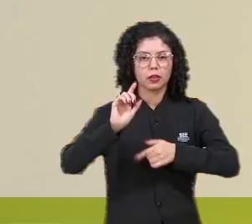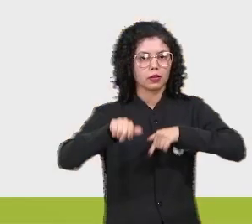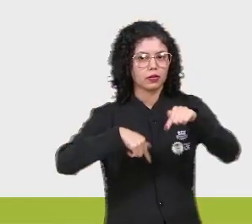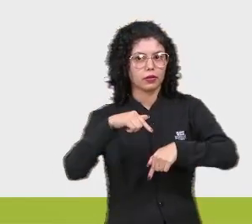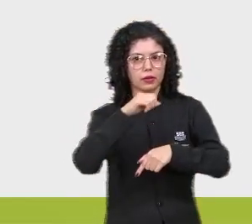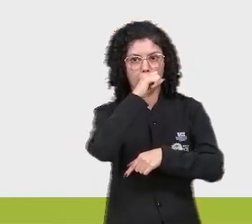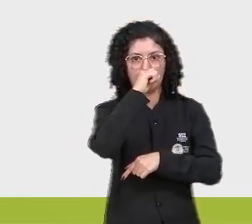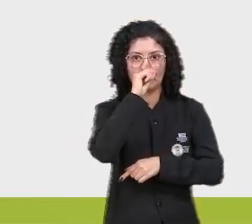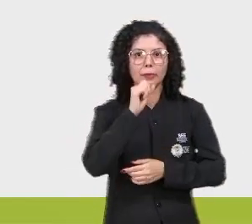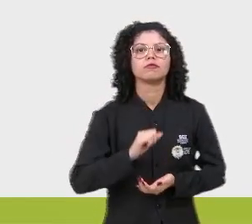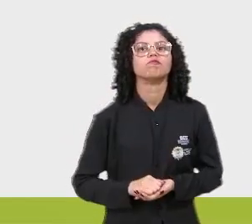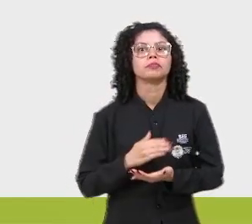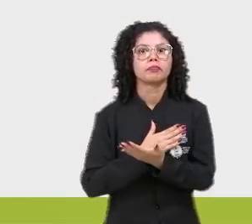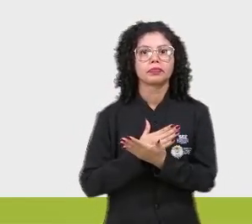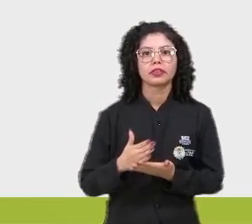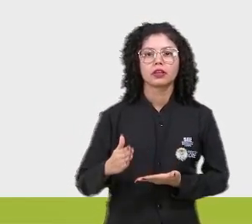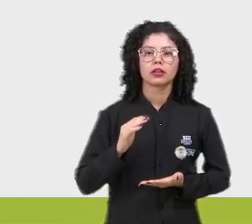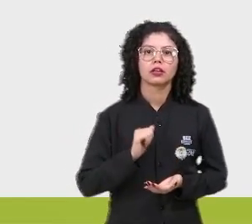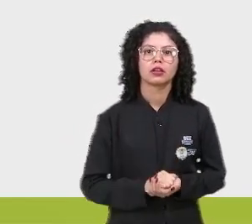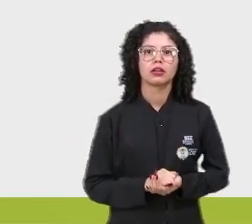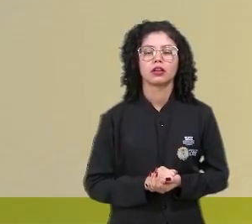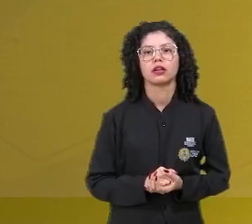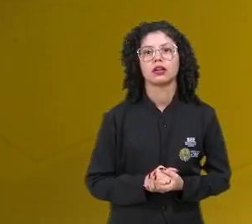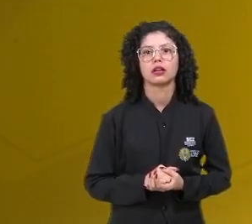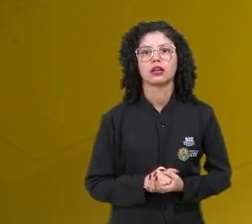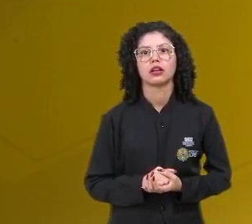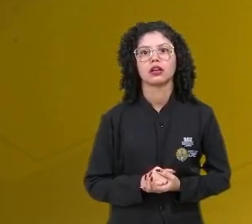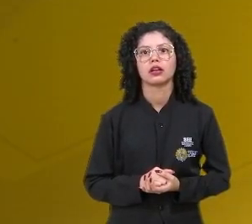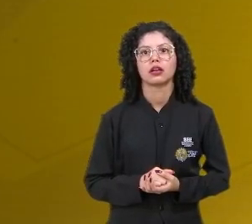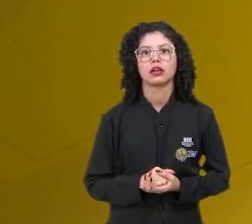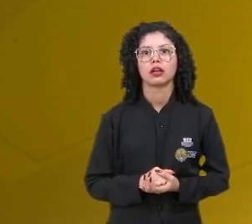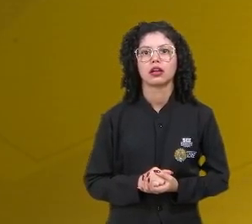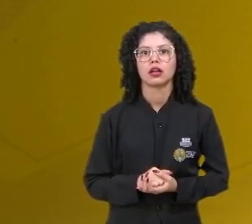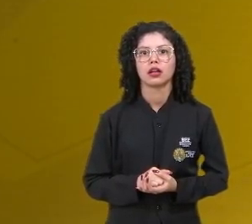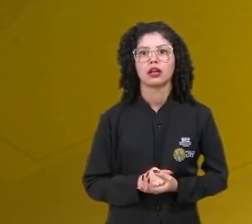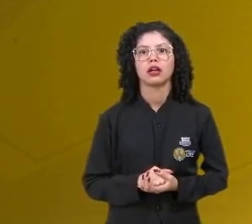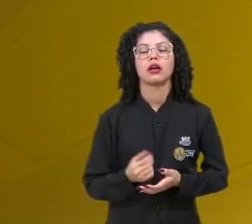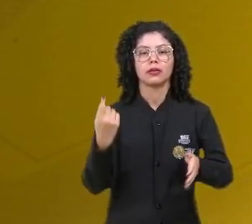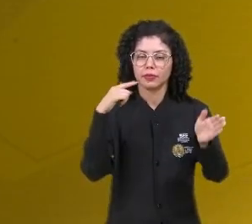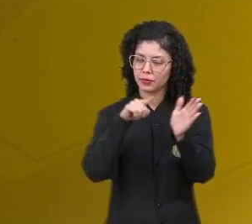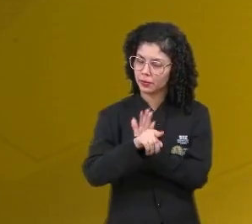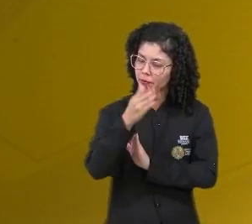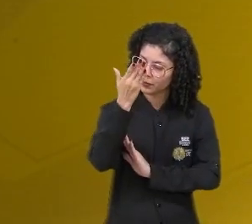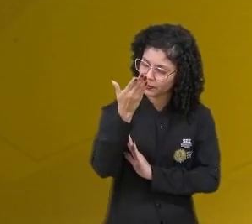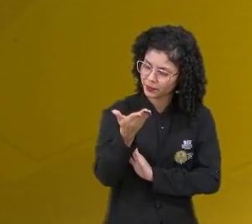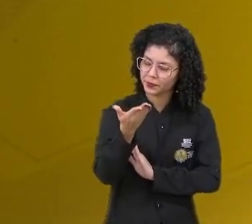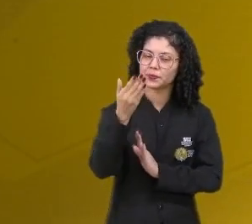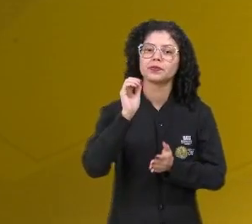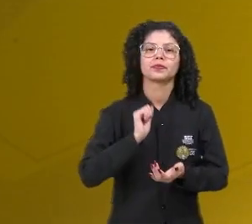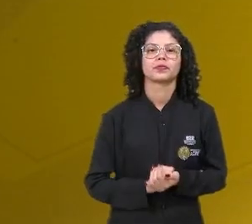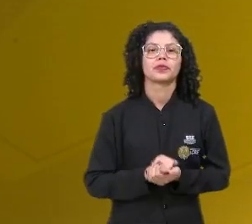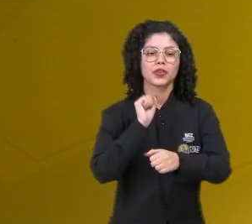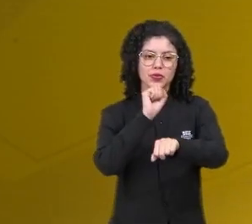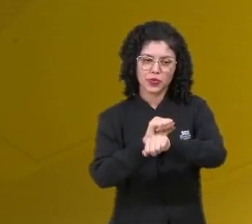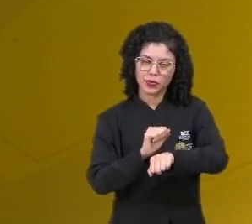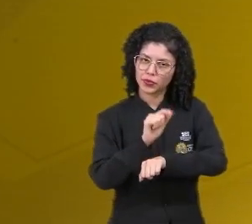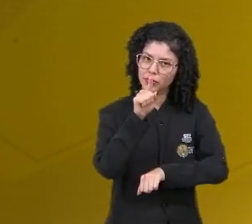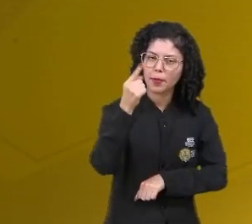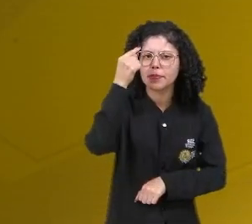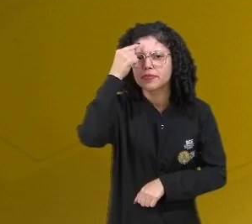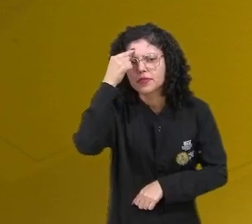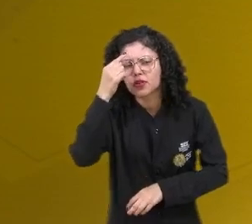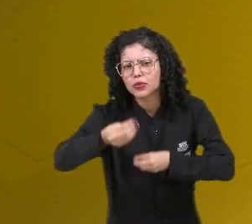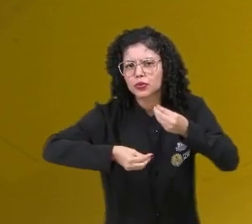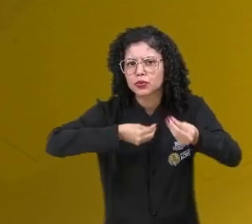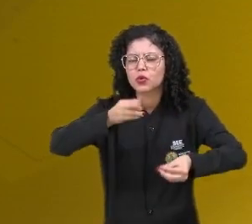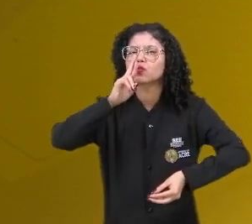orgânica. E para iniciar, vou fazer aqui um breve questionamento para você. Espero muito que você pense